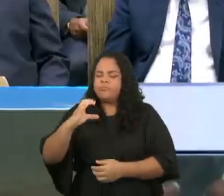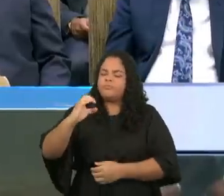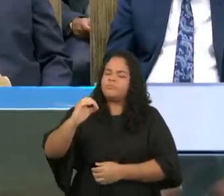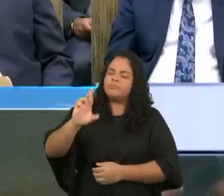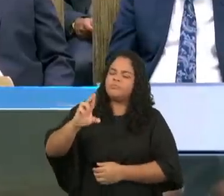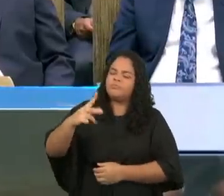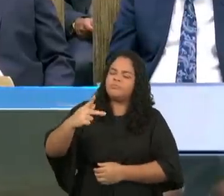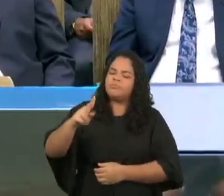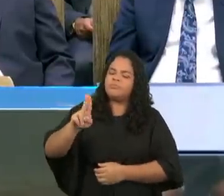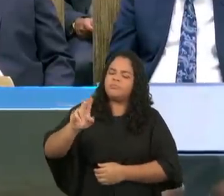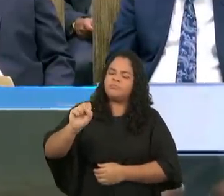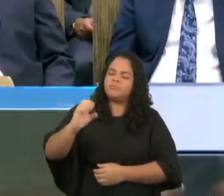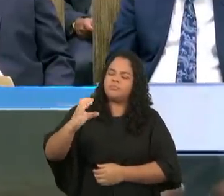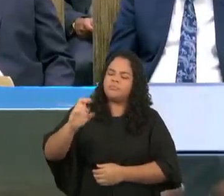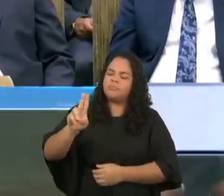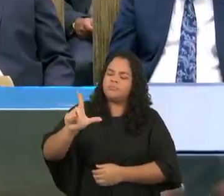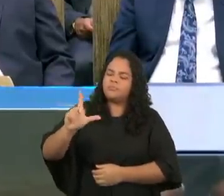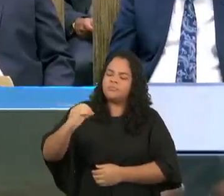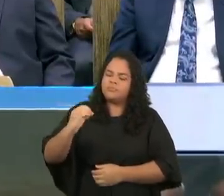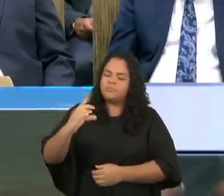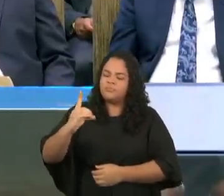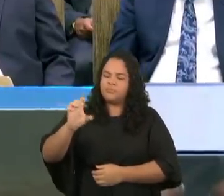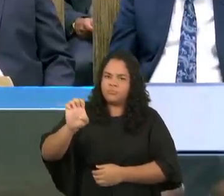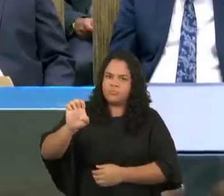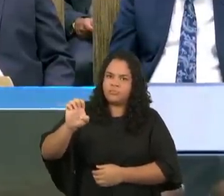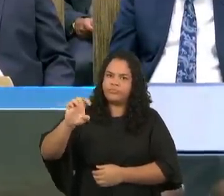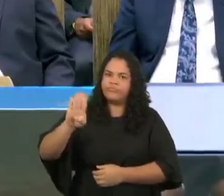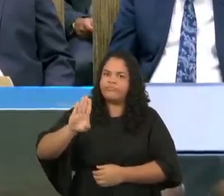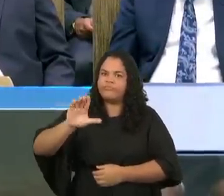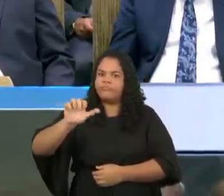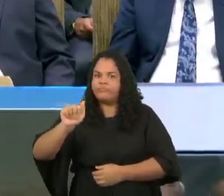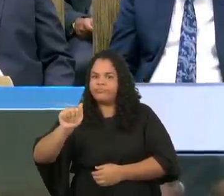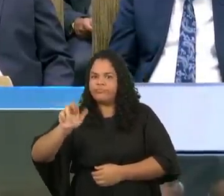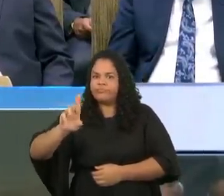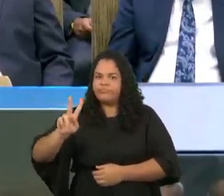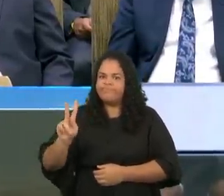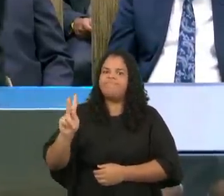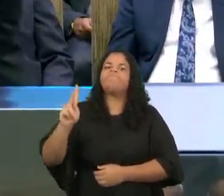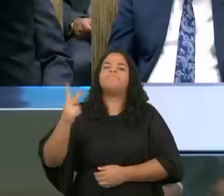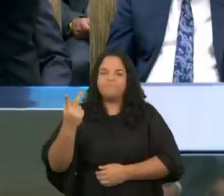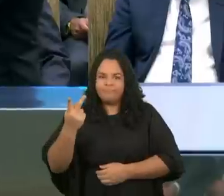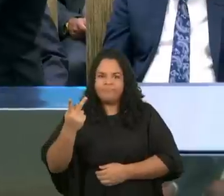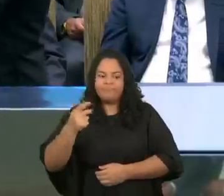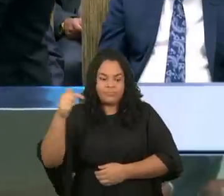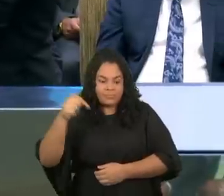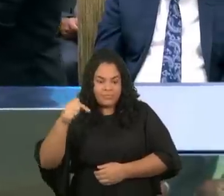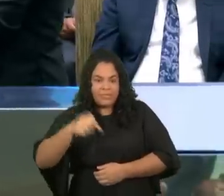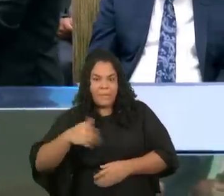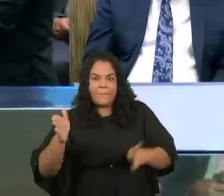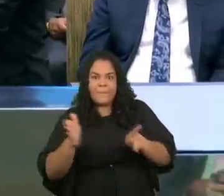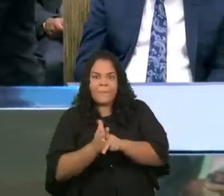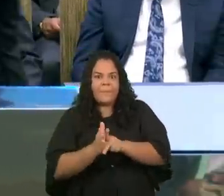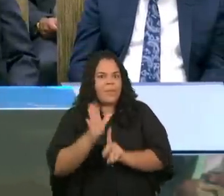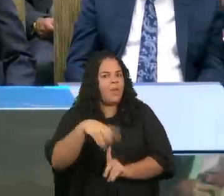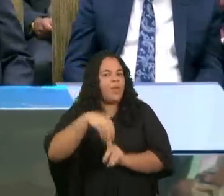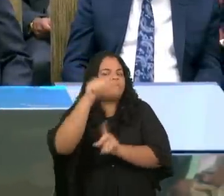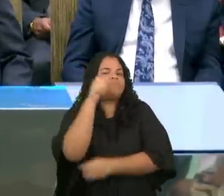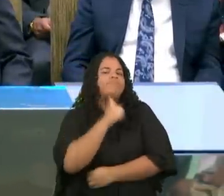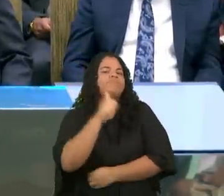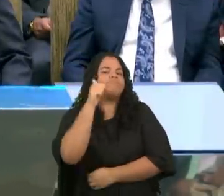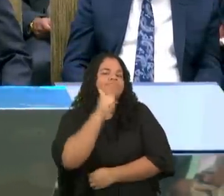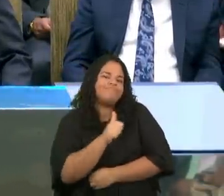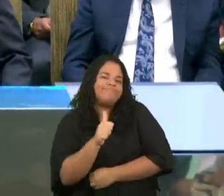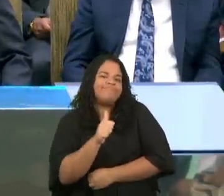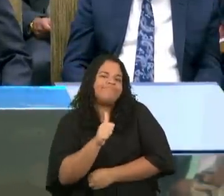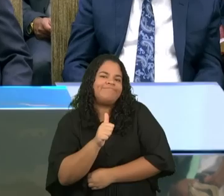homem artificial ou operado, ela continua tendo a manchinha lá. Jesus, Deus fez assim: eu vou colocar uma manchinha,